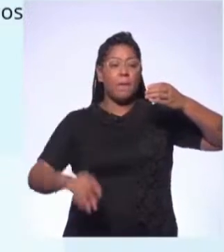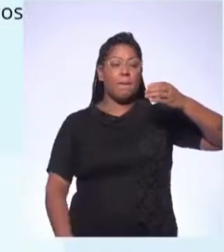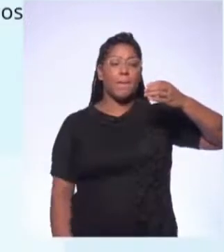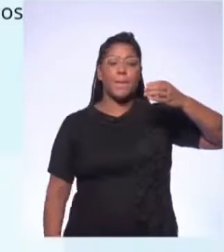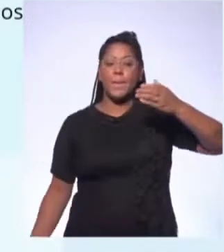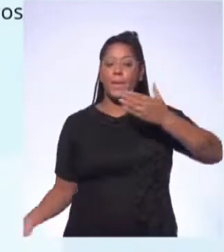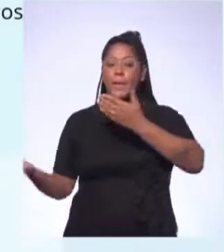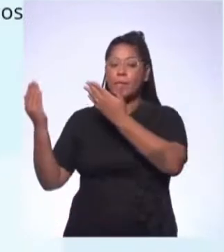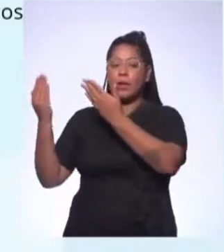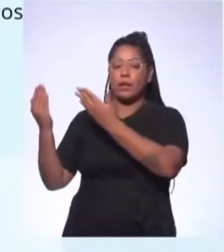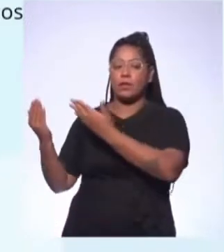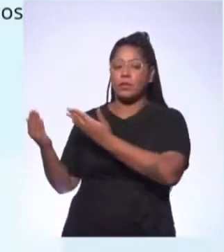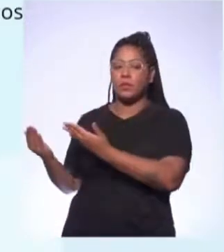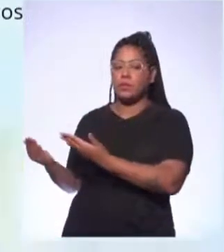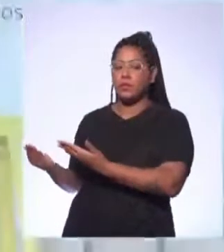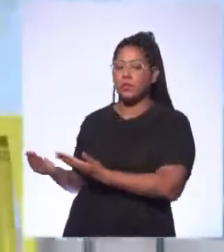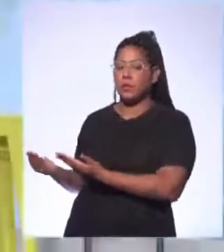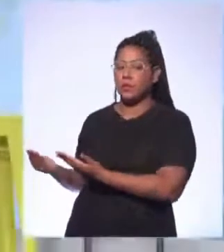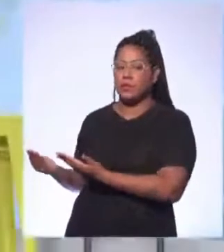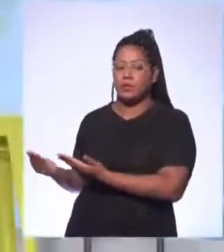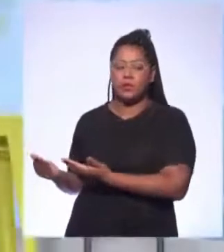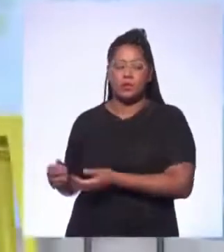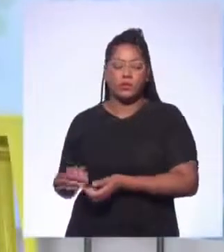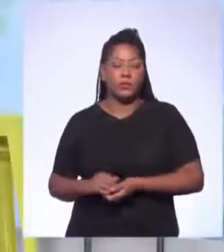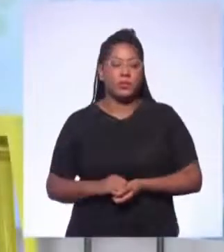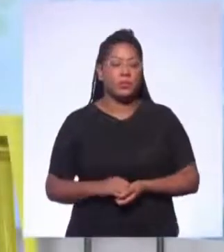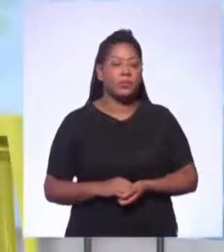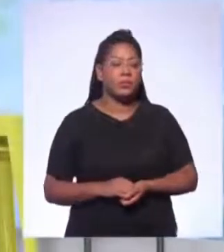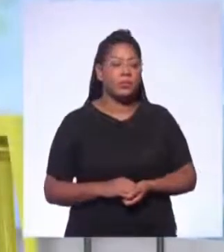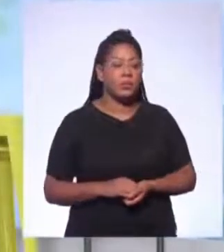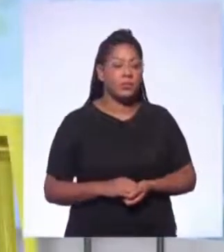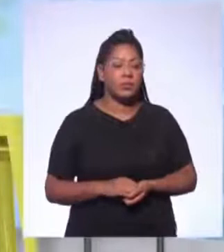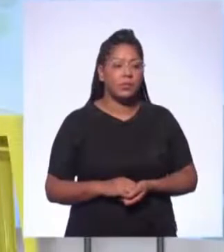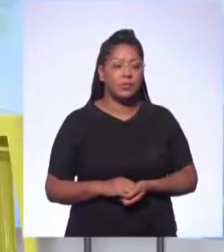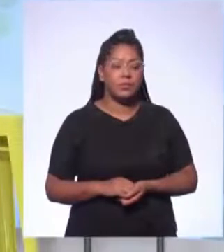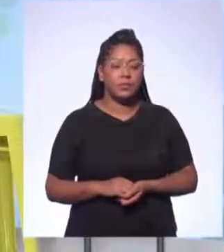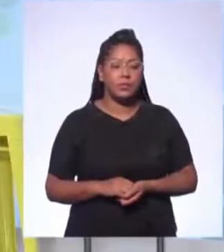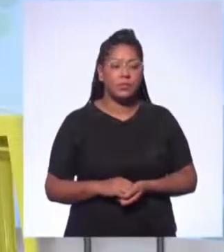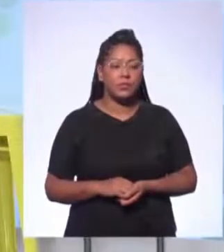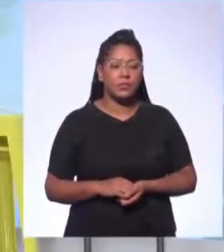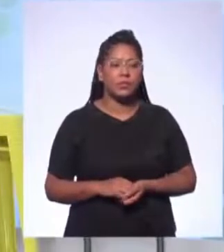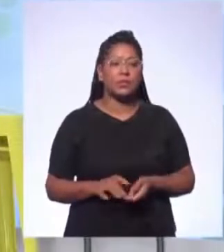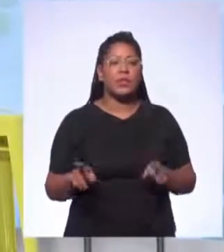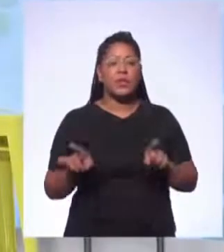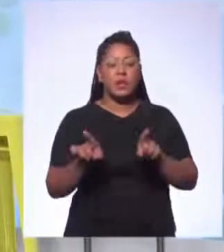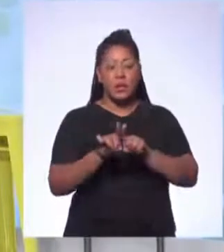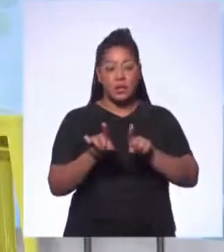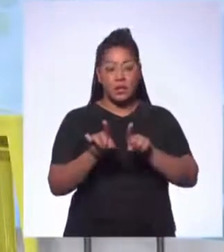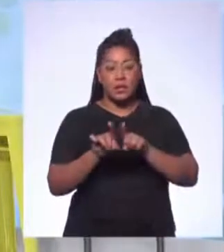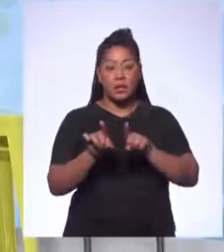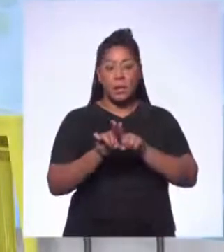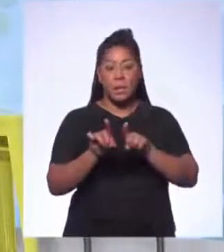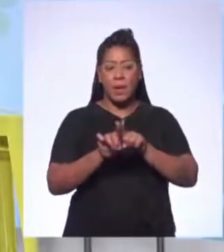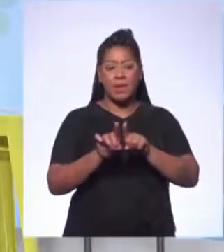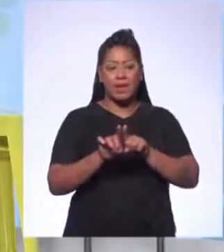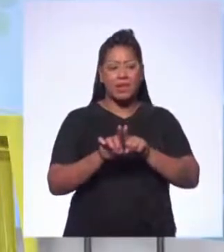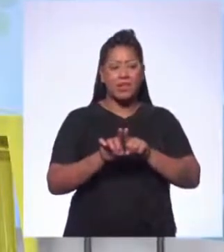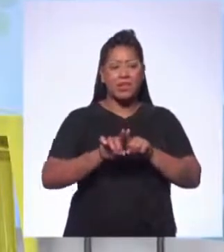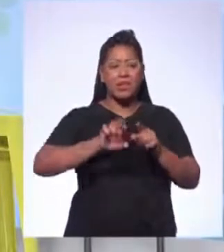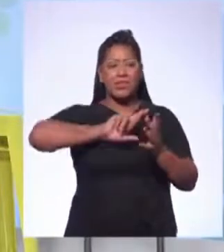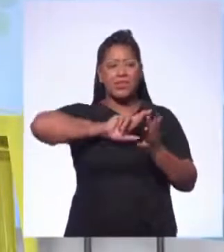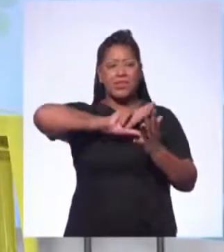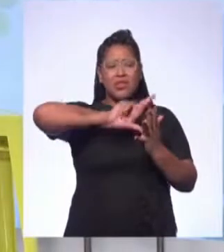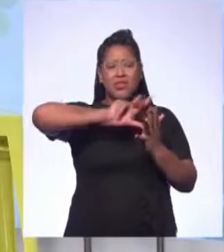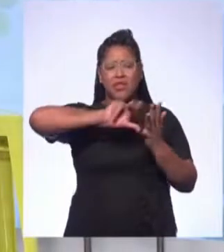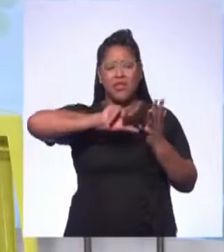de enxofre, o dióxido de enxofre e também os óxidos de nitrogênio. Temos